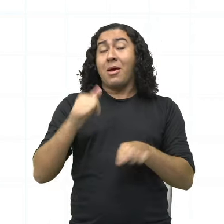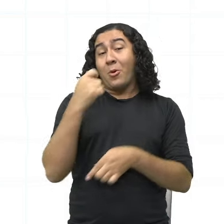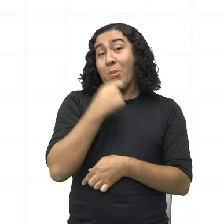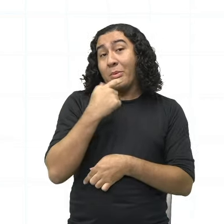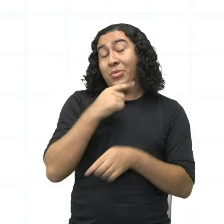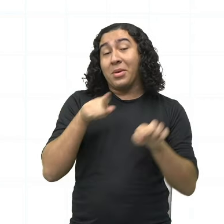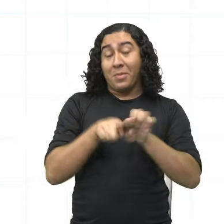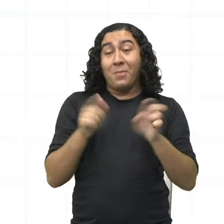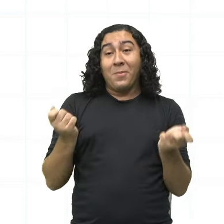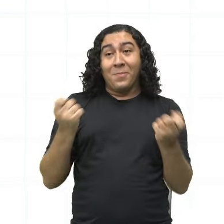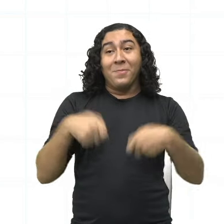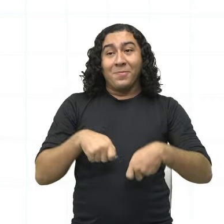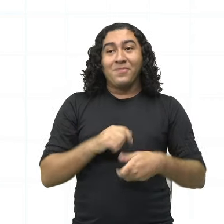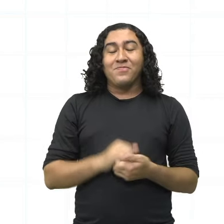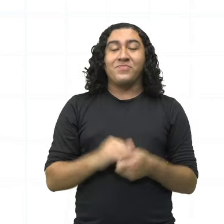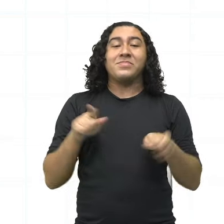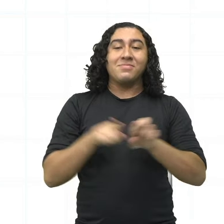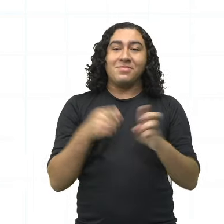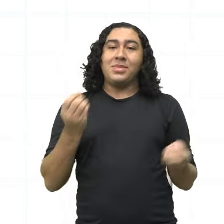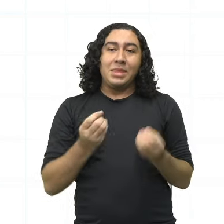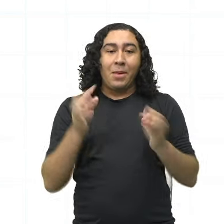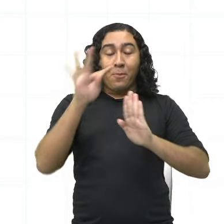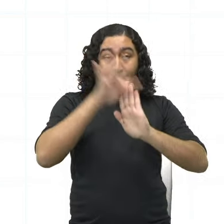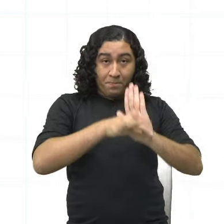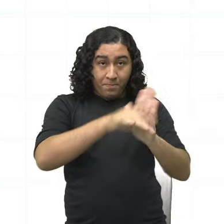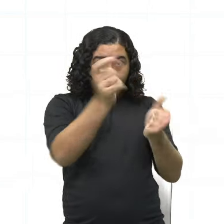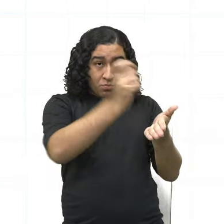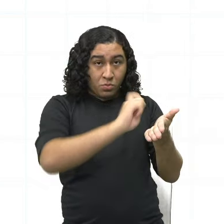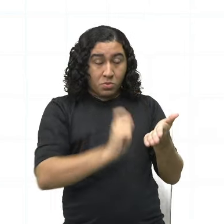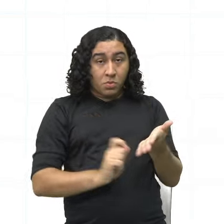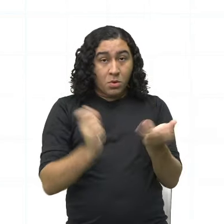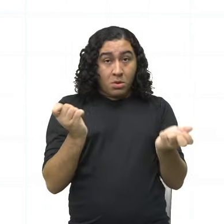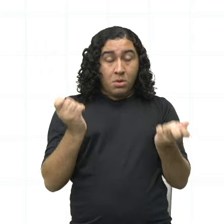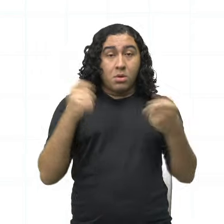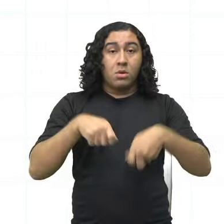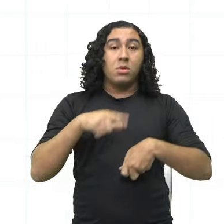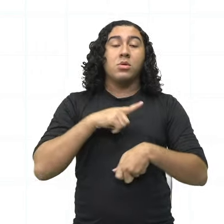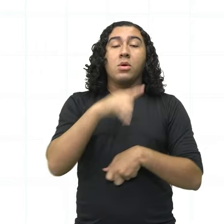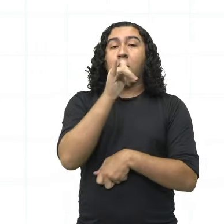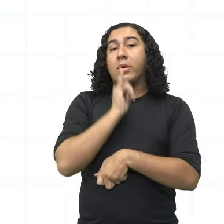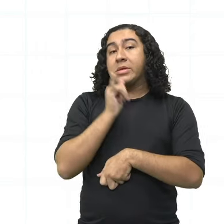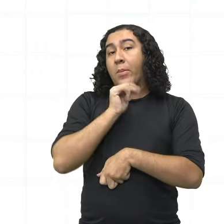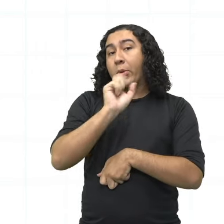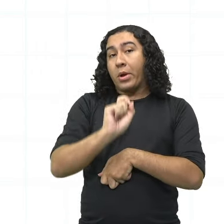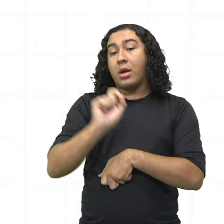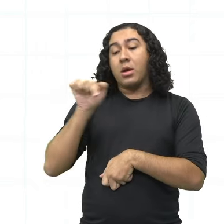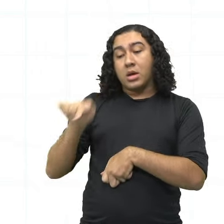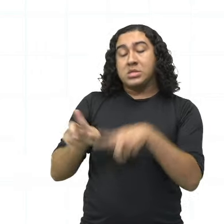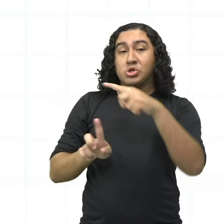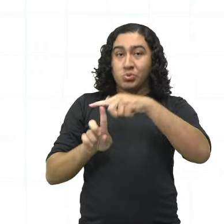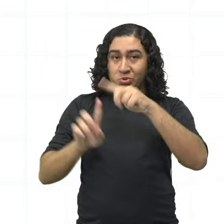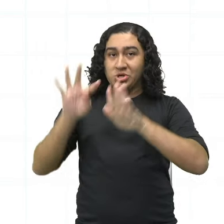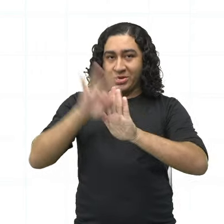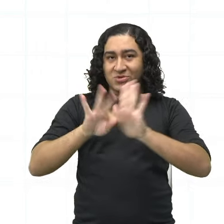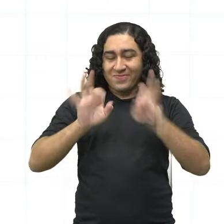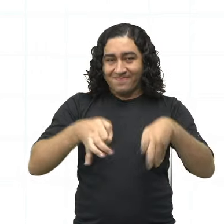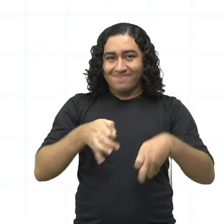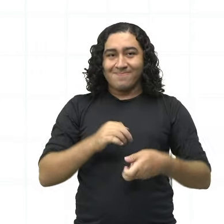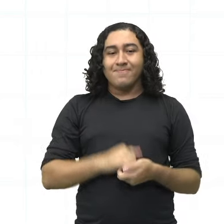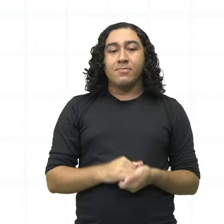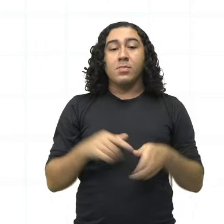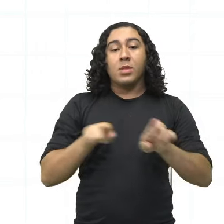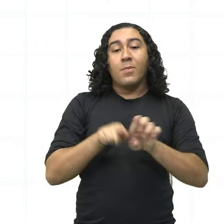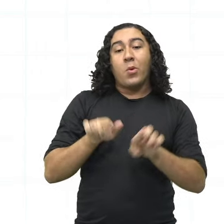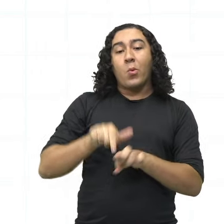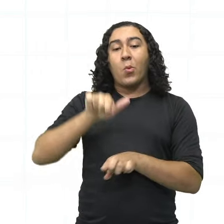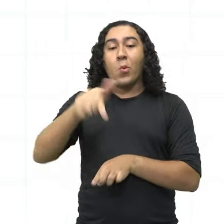né? A forma que o texto foi escrito. Então a gente tem o exemplo de anedota, certo? Outro